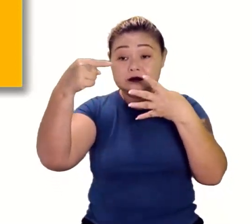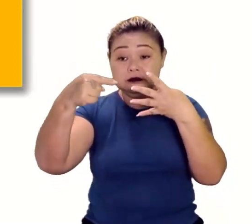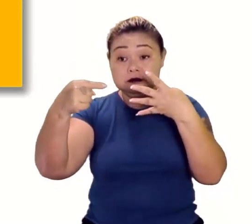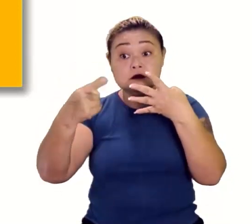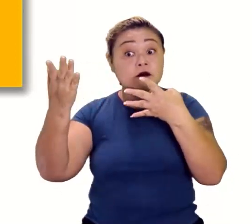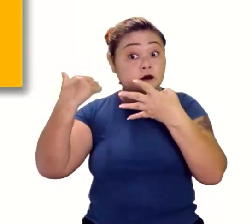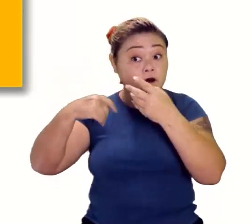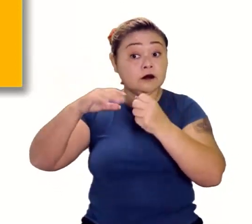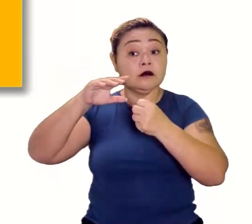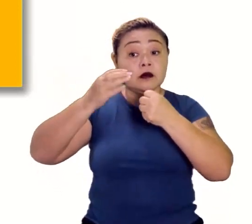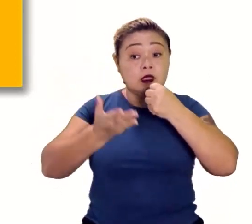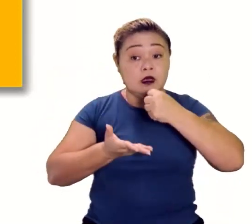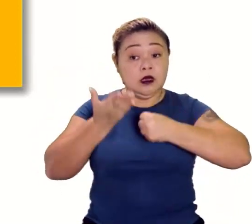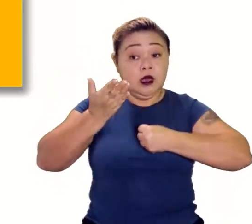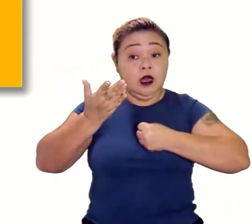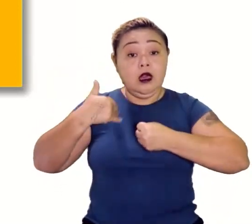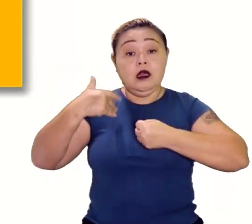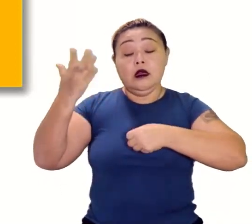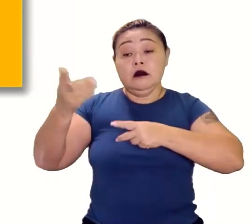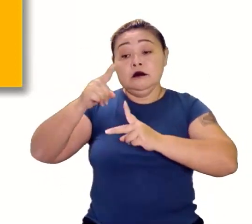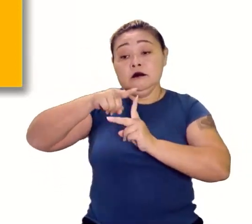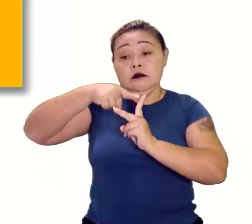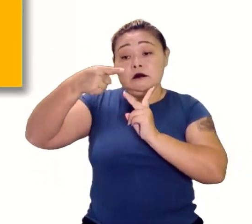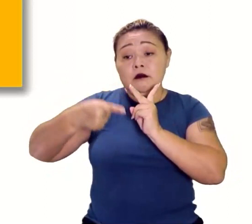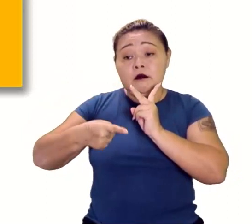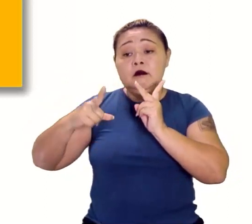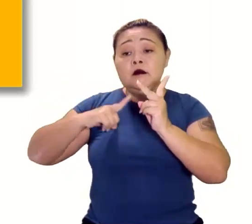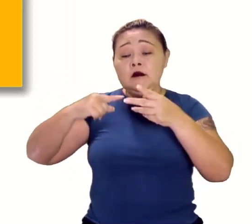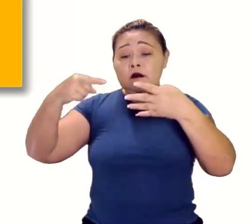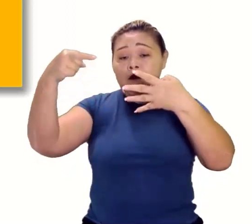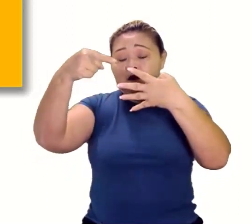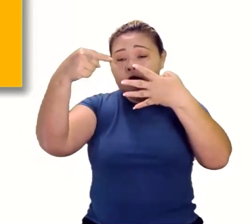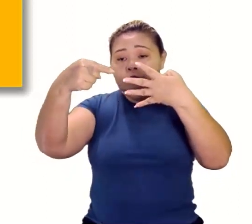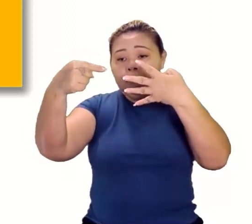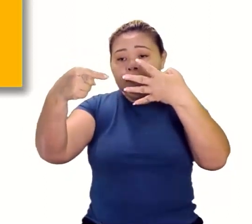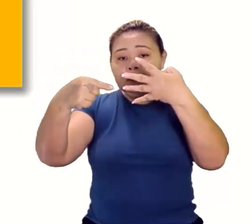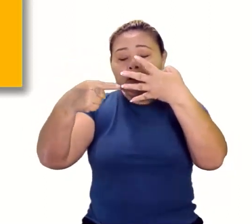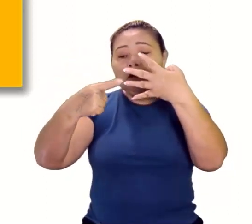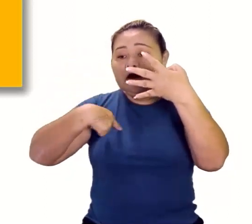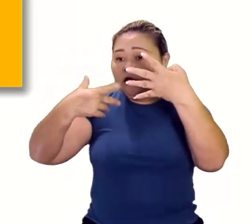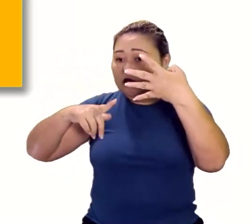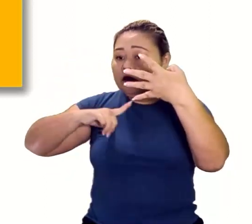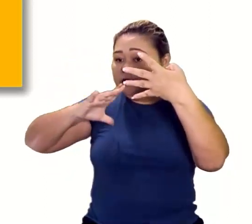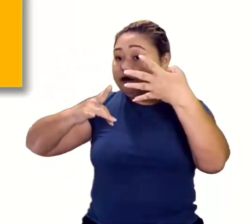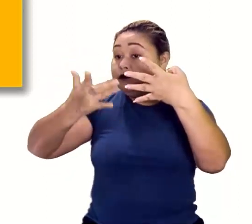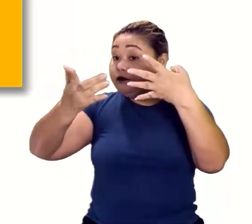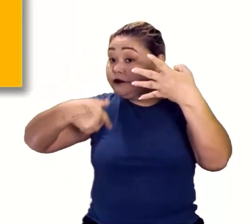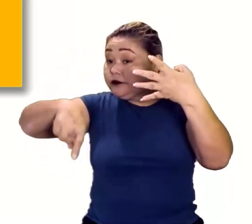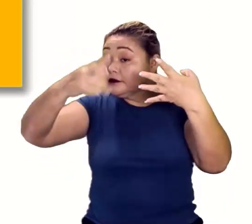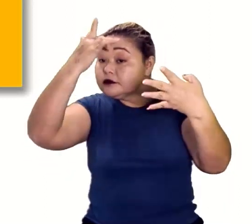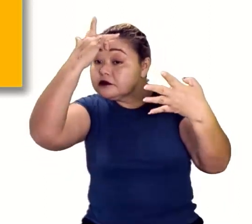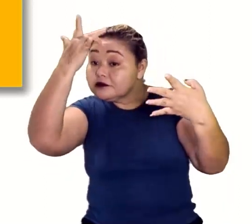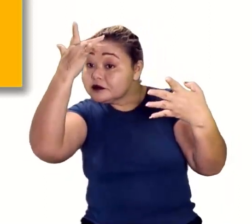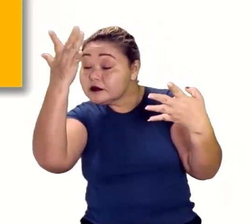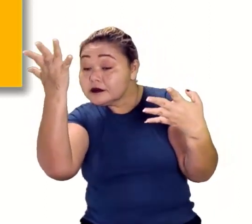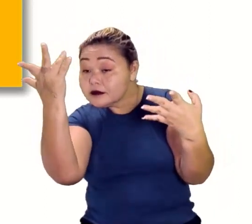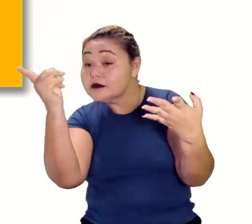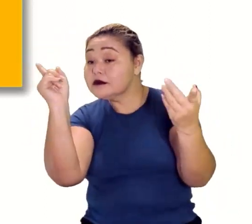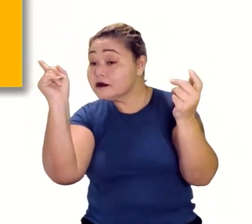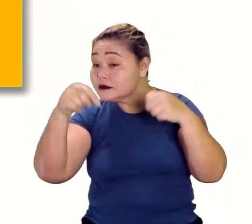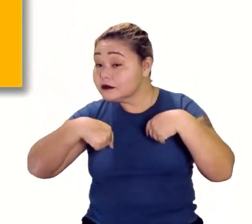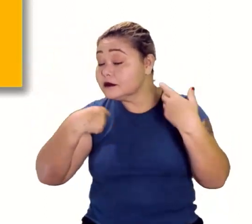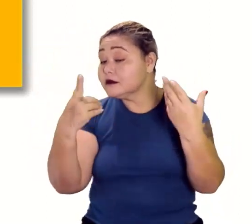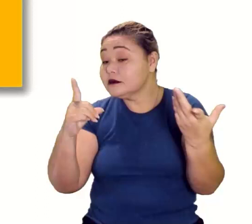da potenciação. A radiciação também tem aquelas propriedades que vêm para facilitar a nossa vida, né? Para a gente ter